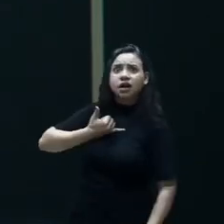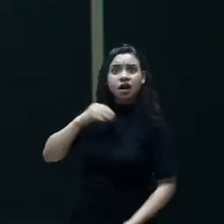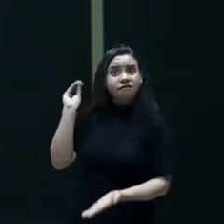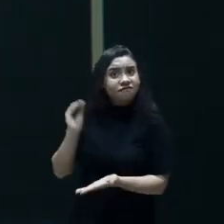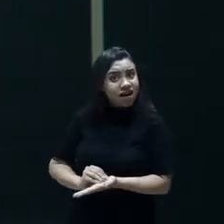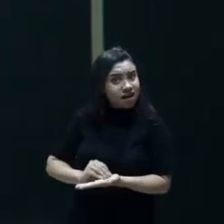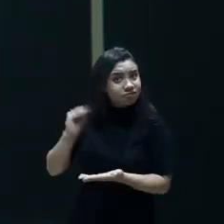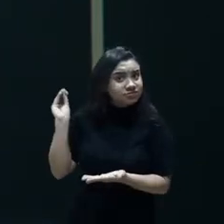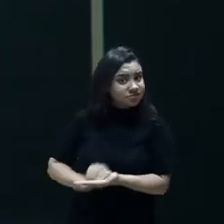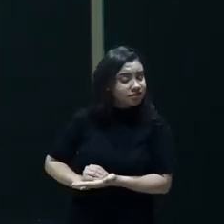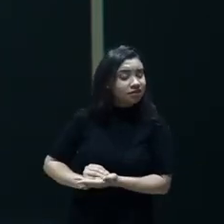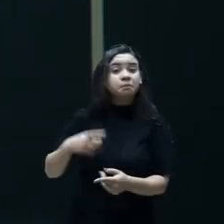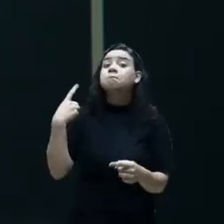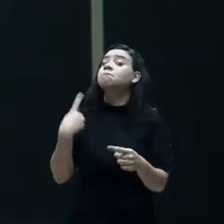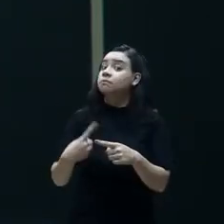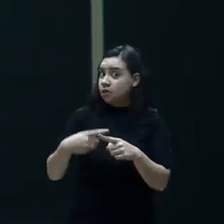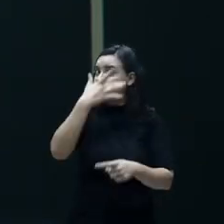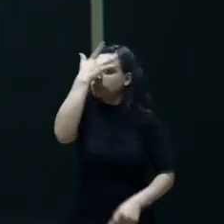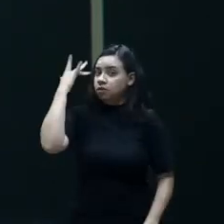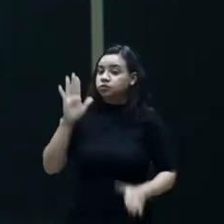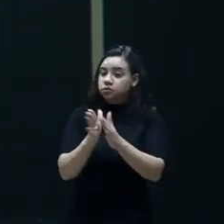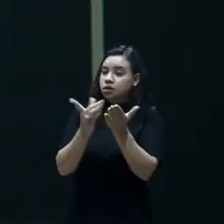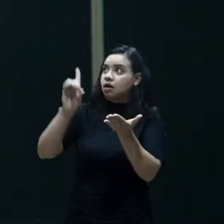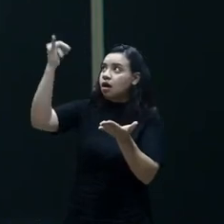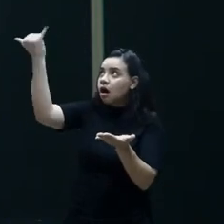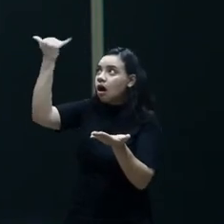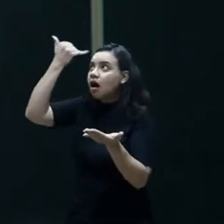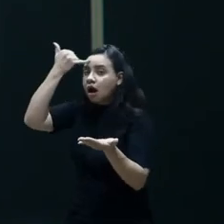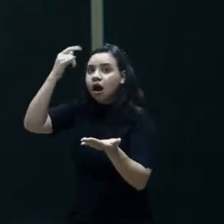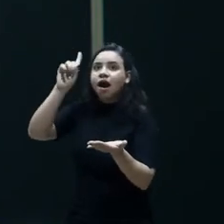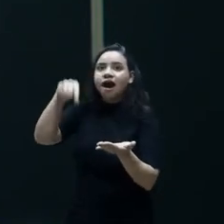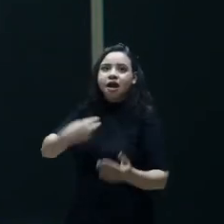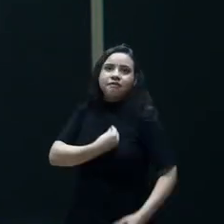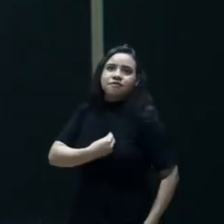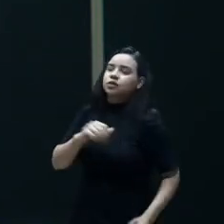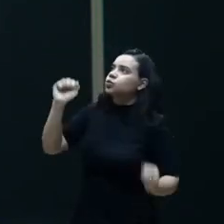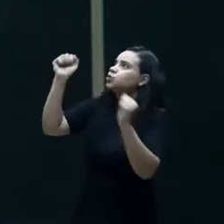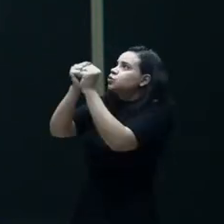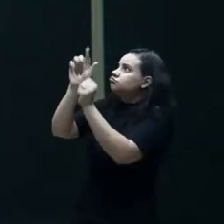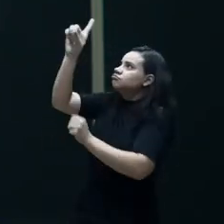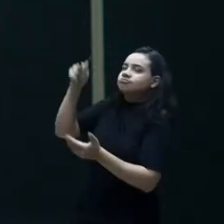Porque quem tem palavra de Deus, tem vida com Deus, é difícil alguma coisa abalar.